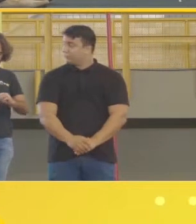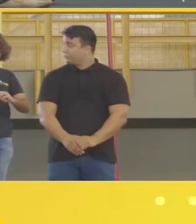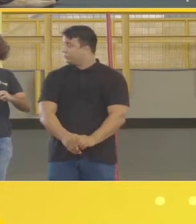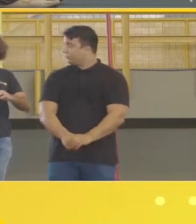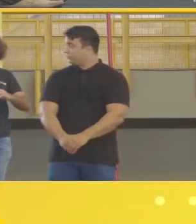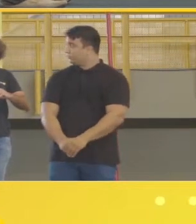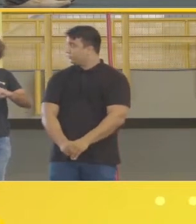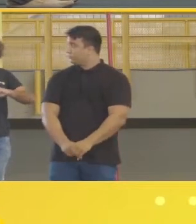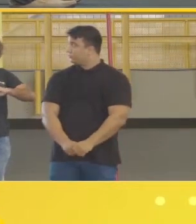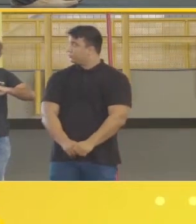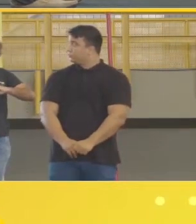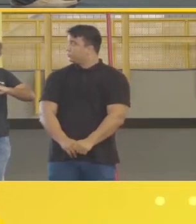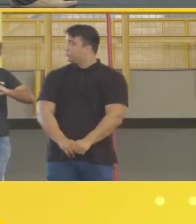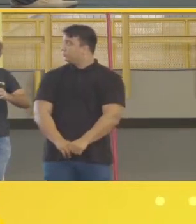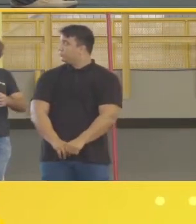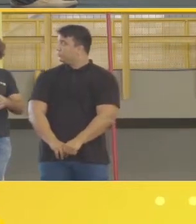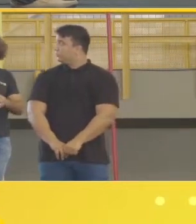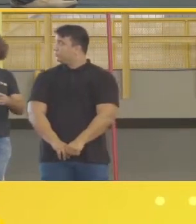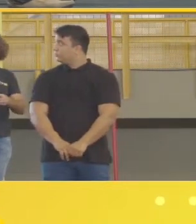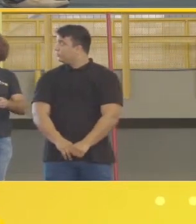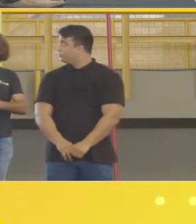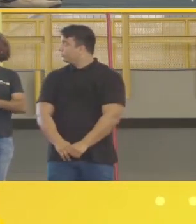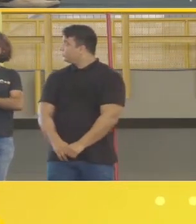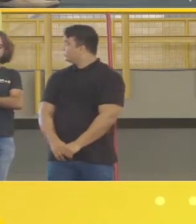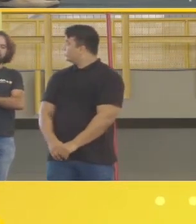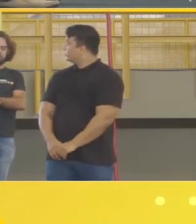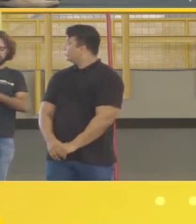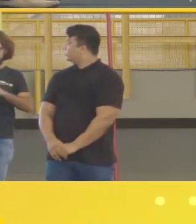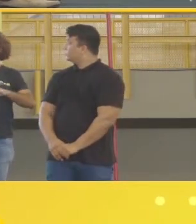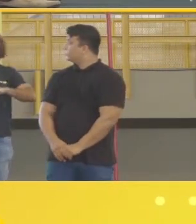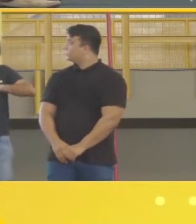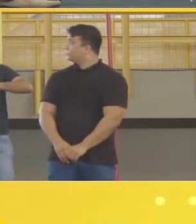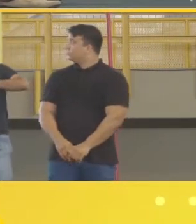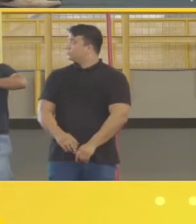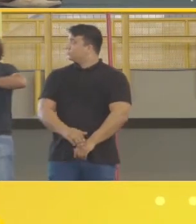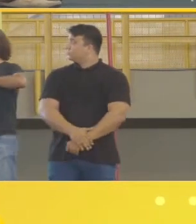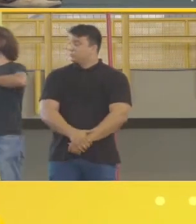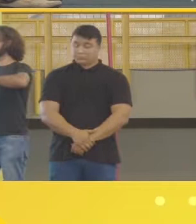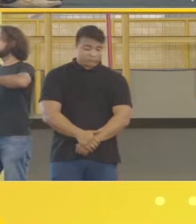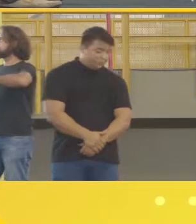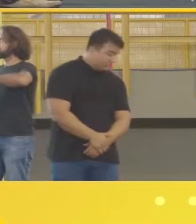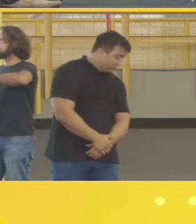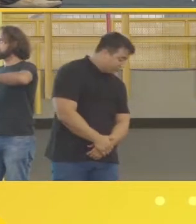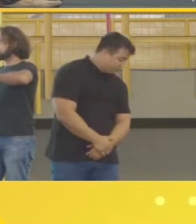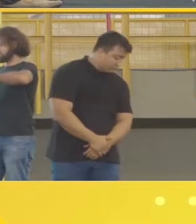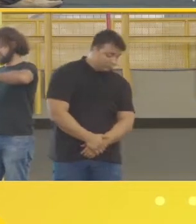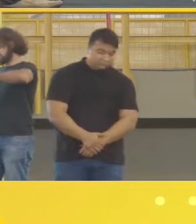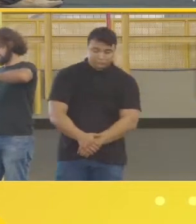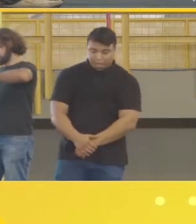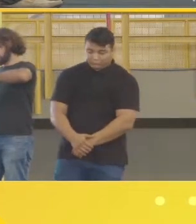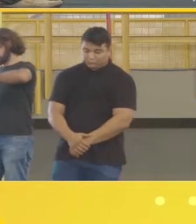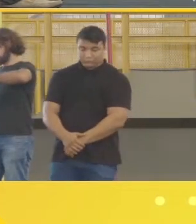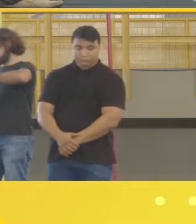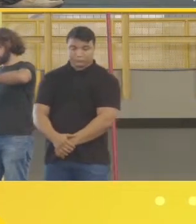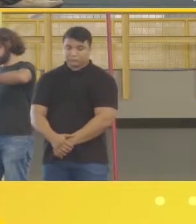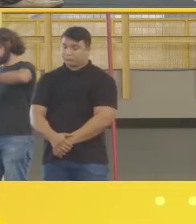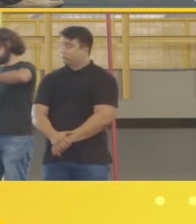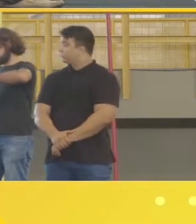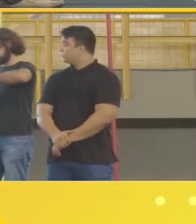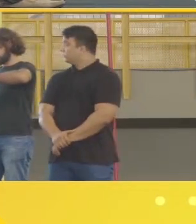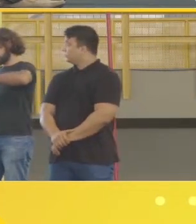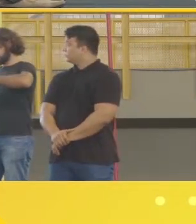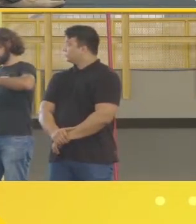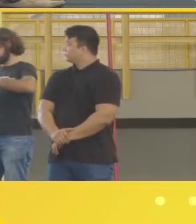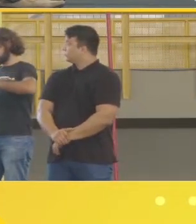funcionários reais, régio é real, tá? Continuaram embarcando para o Brasil atrás da corte, dos seus empregos e dos